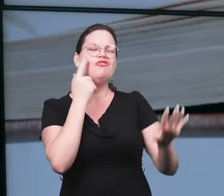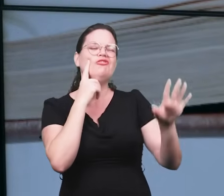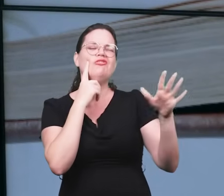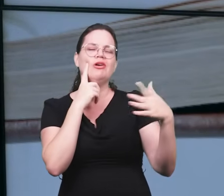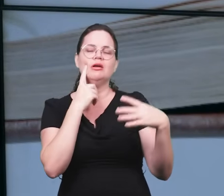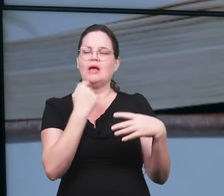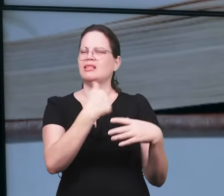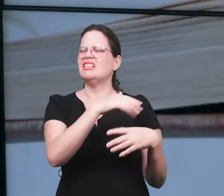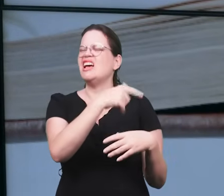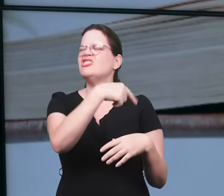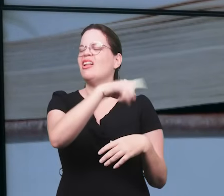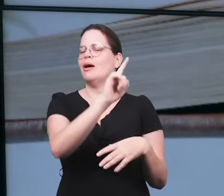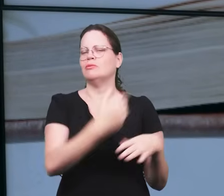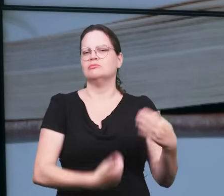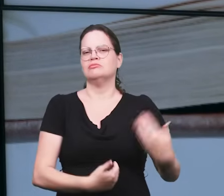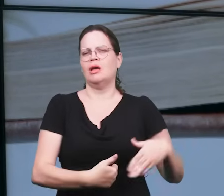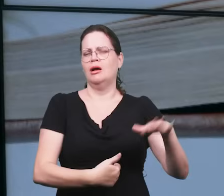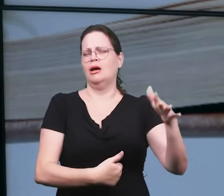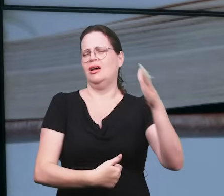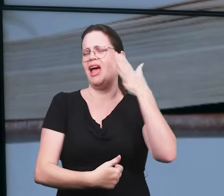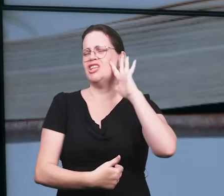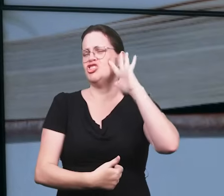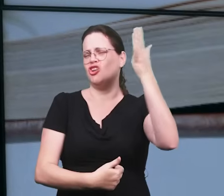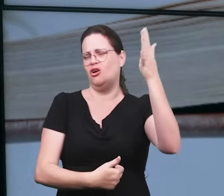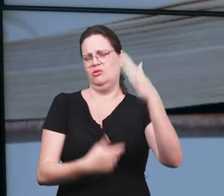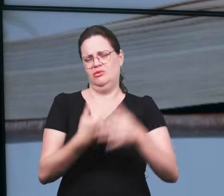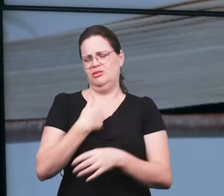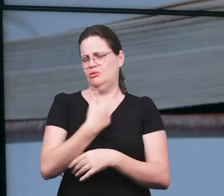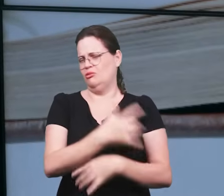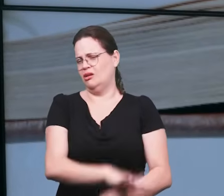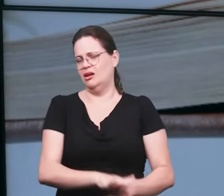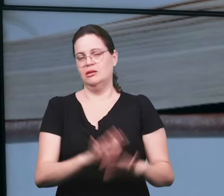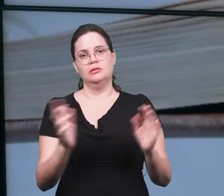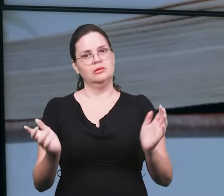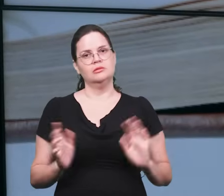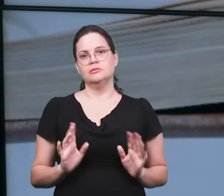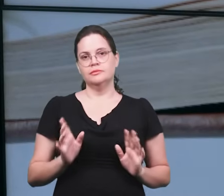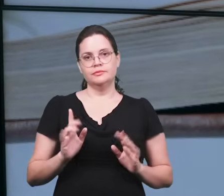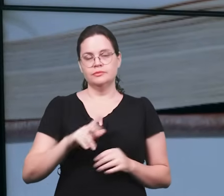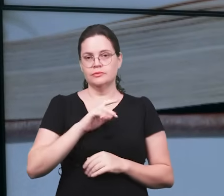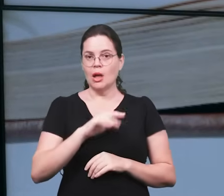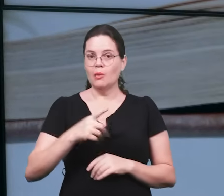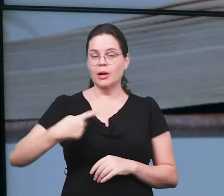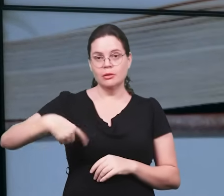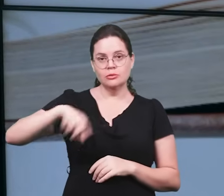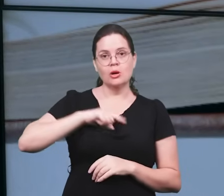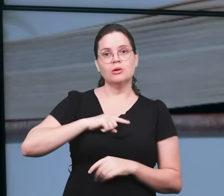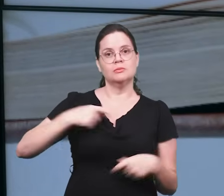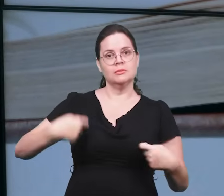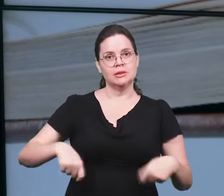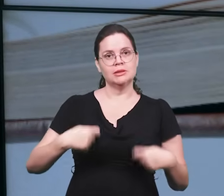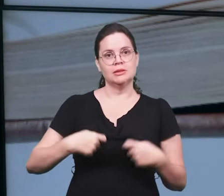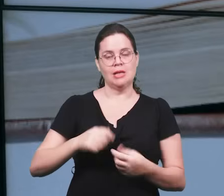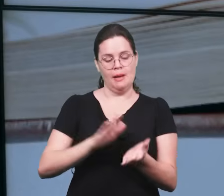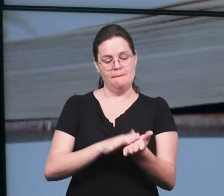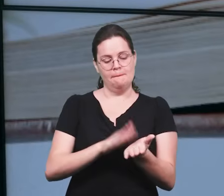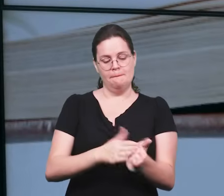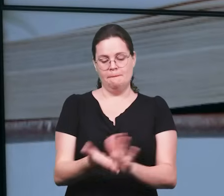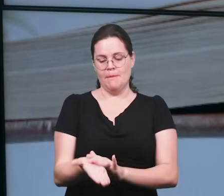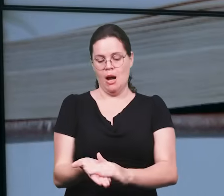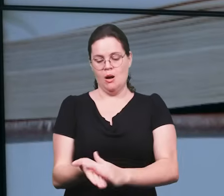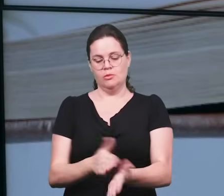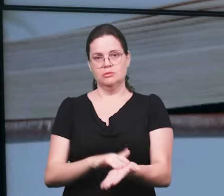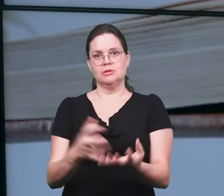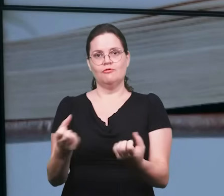lá da igreja possa resolver isso por mim. Não, o Senhor quer de nós a palma da mão,